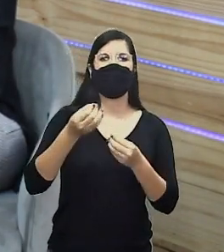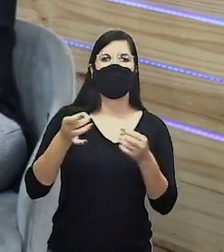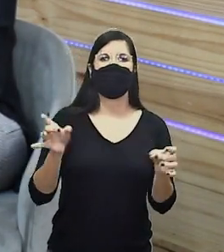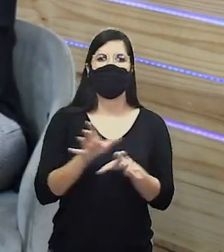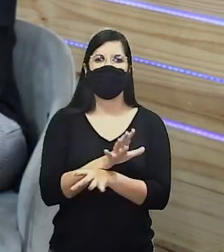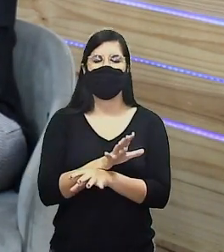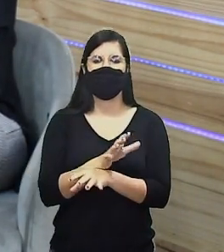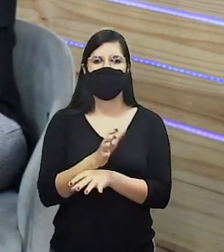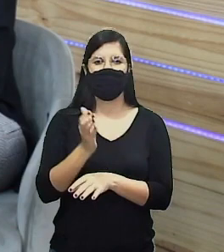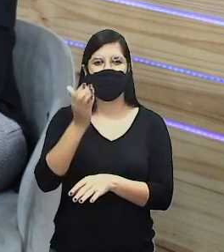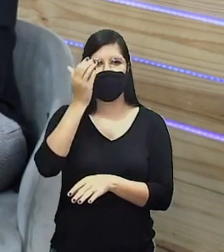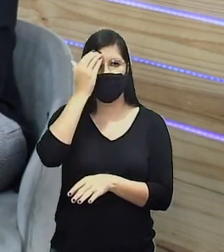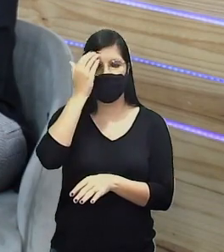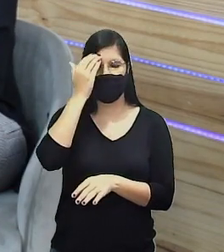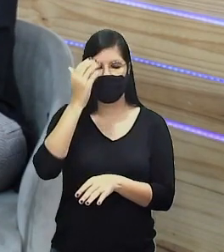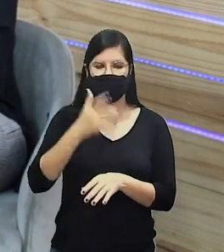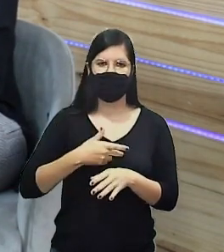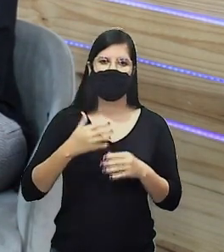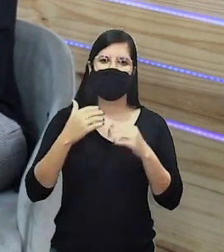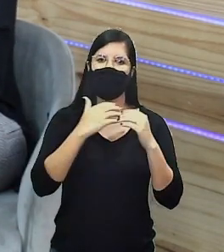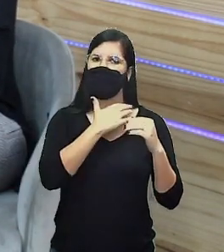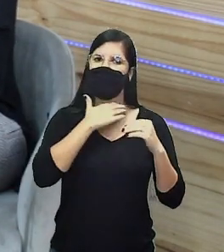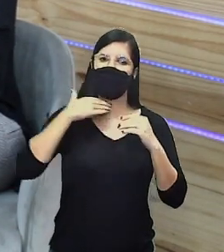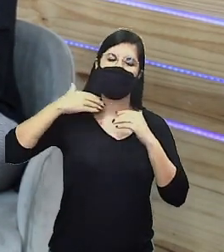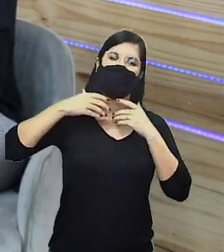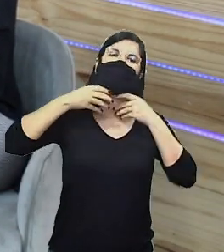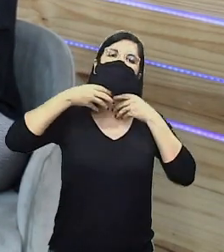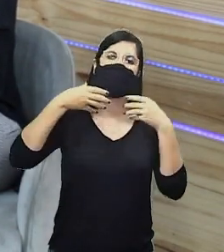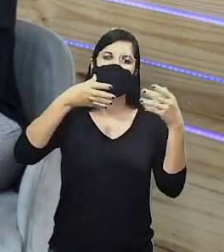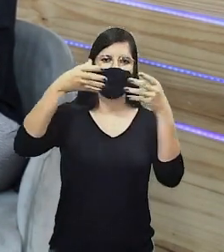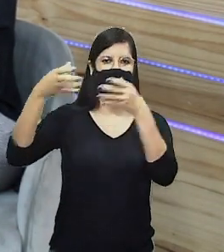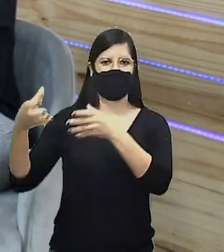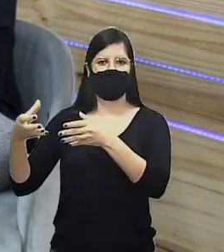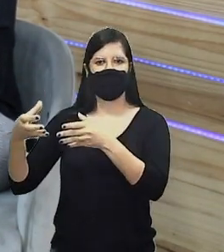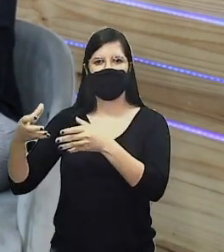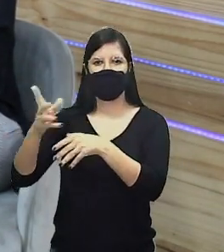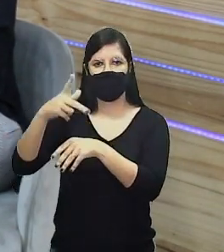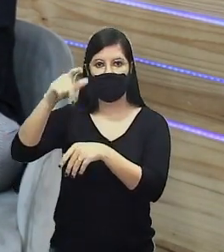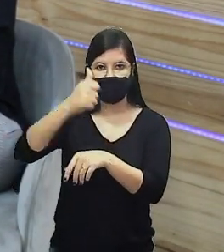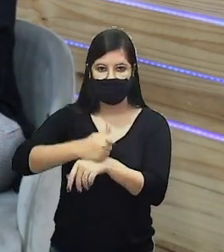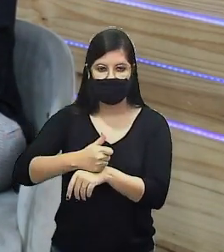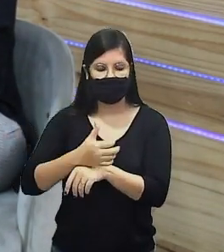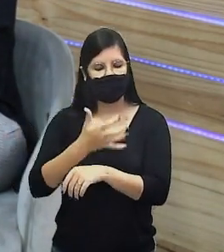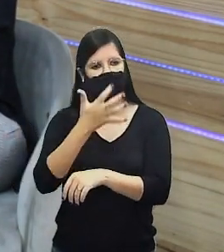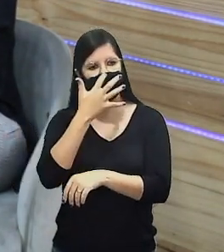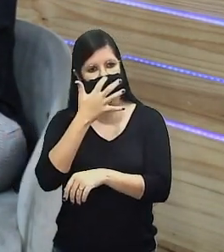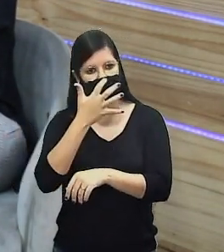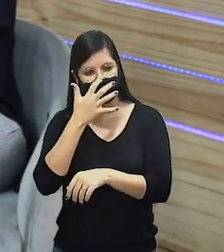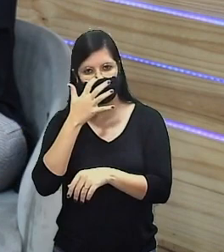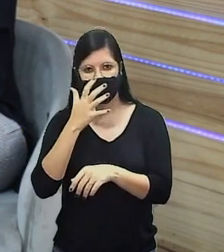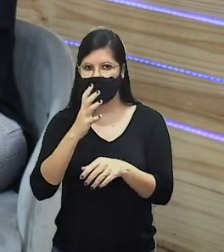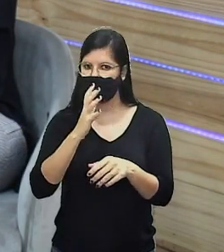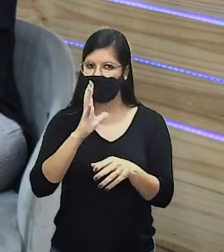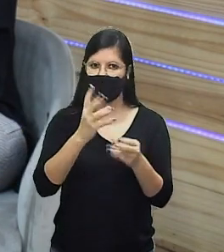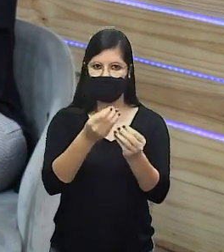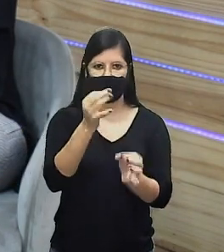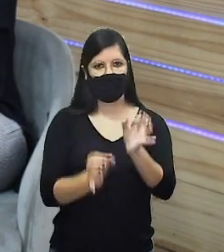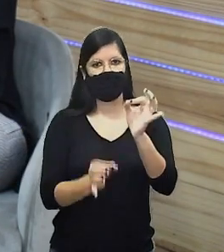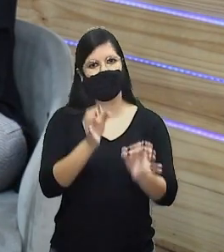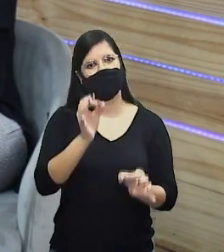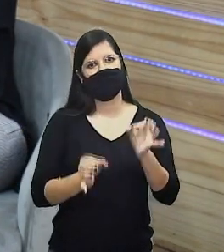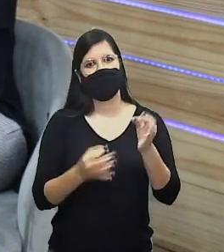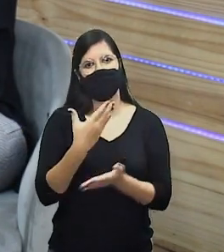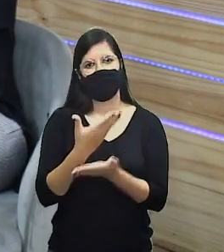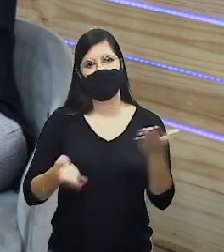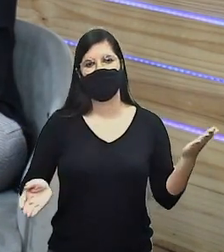do Lampião? As cabeças Cabeças expostas. As expostas. pessoas iam à praça, né, para ver a exposição daquele que foi subjugado, que foi